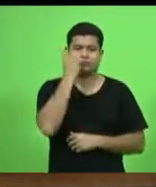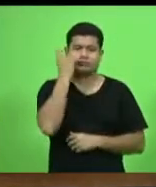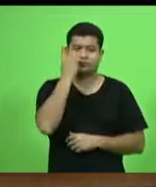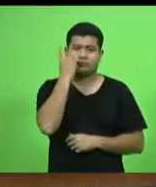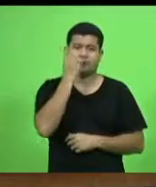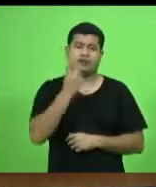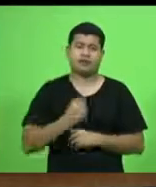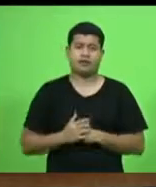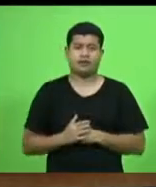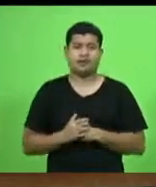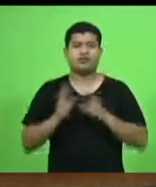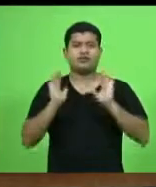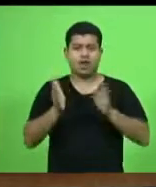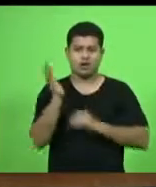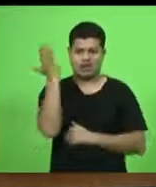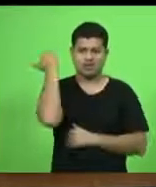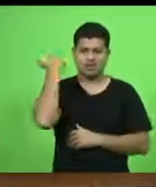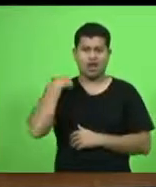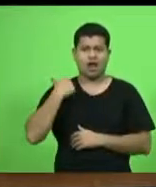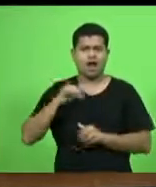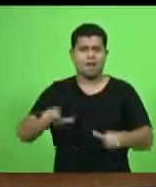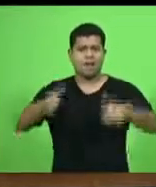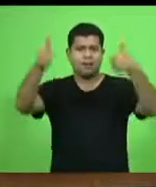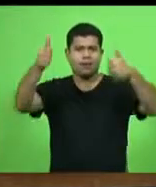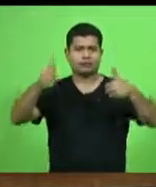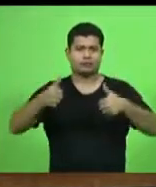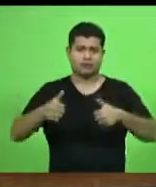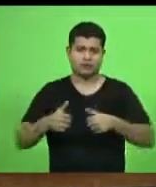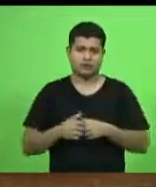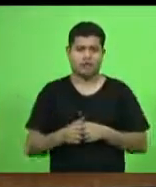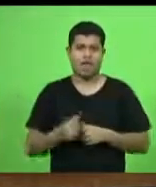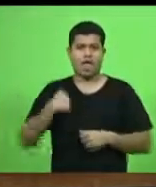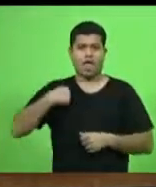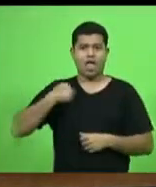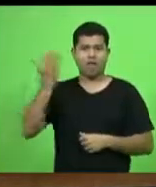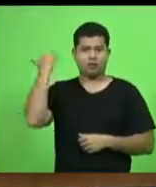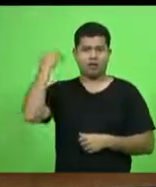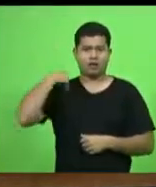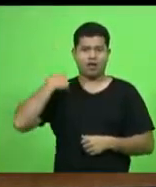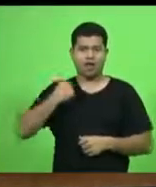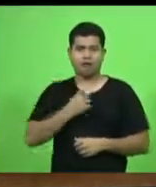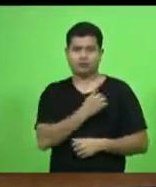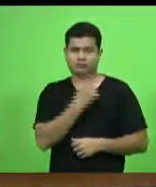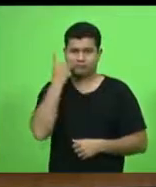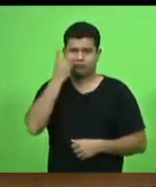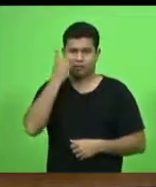Já foi muito melhor. Quando eu passei por aqui as outras duas vezes, foi muito melhor.